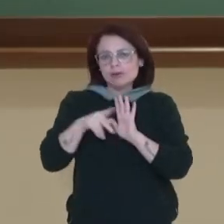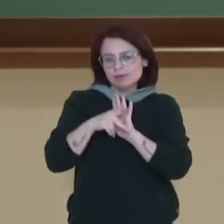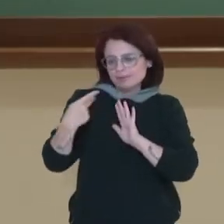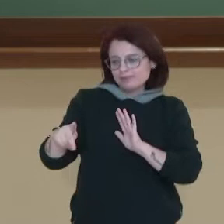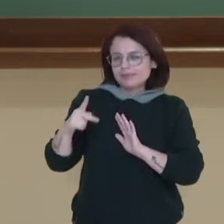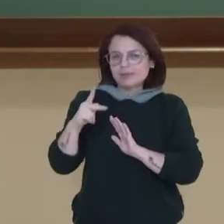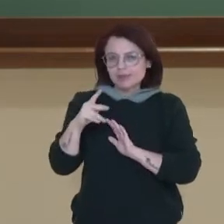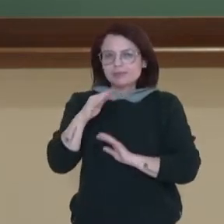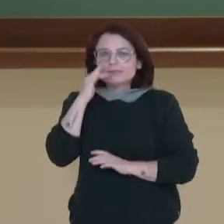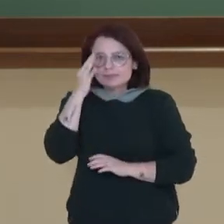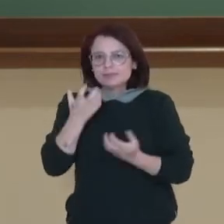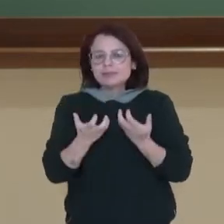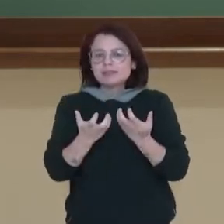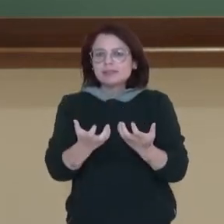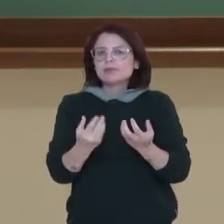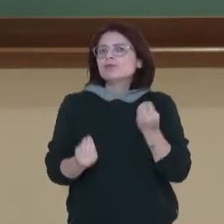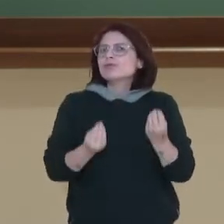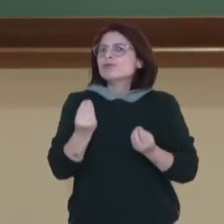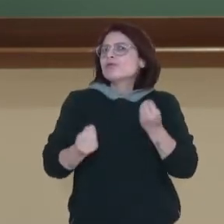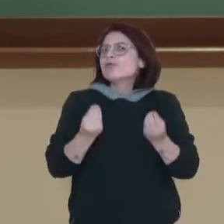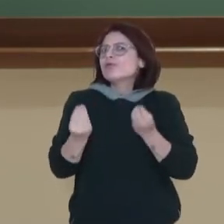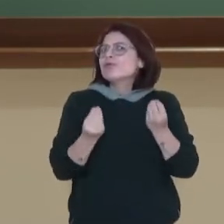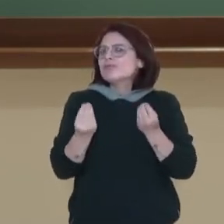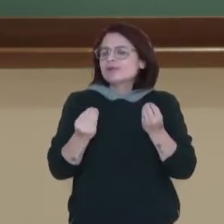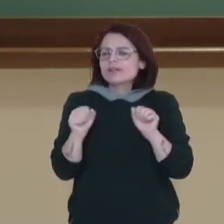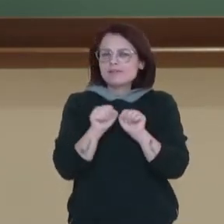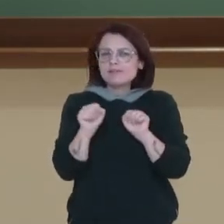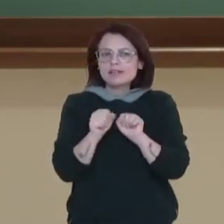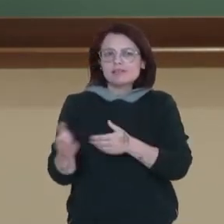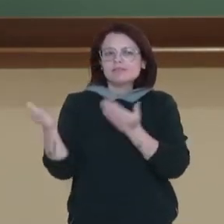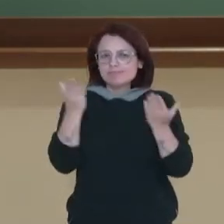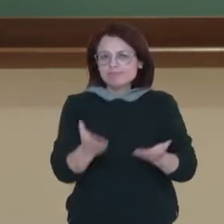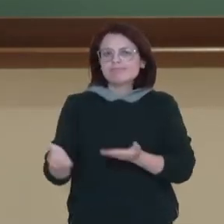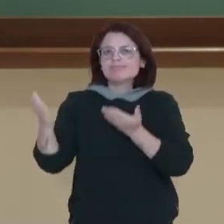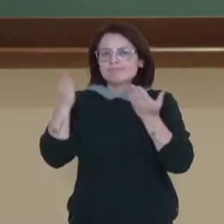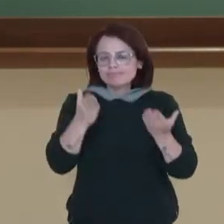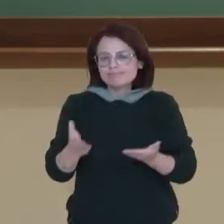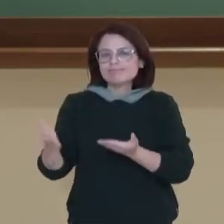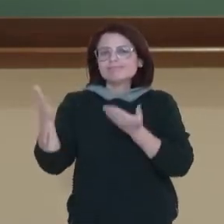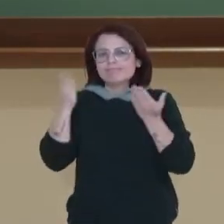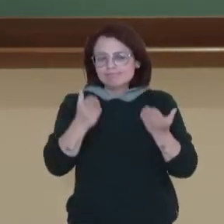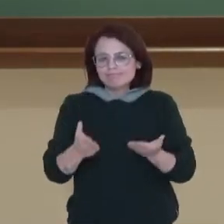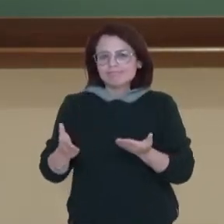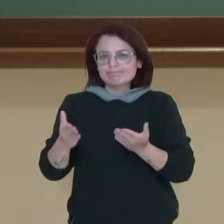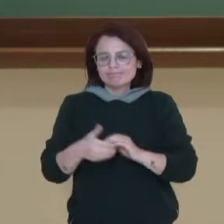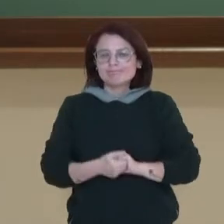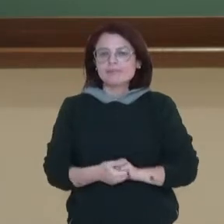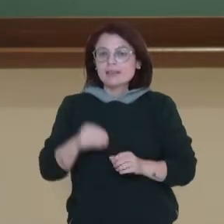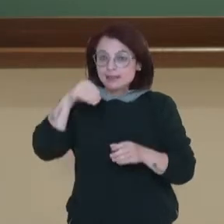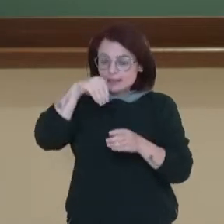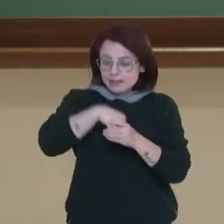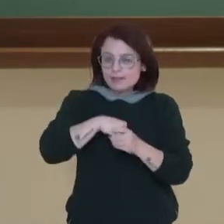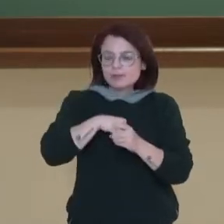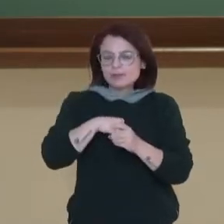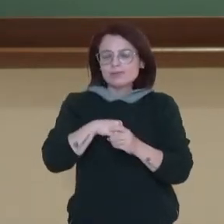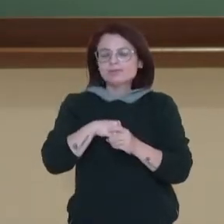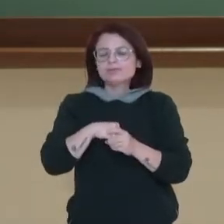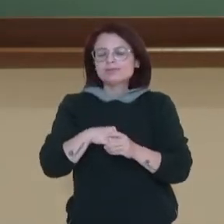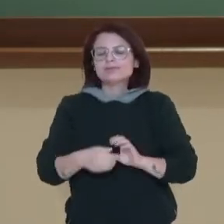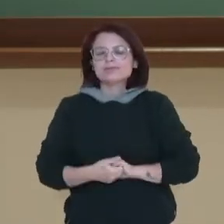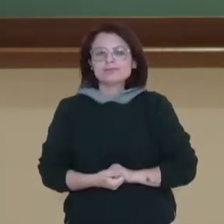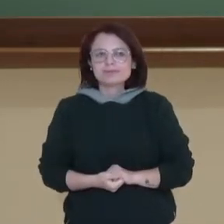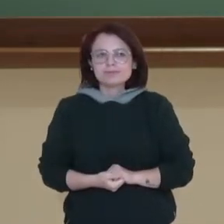transporte, quais os canais, quais os vasos condutores que levam esses nutrientes para lá e para cá dentro da planta e como que acontece